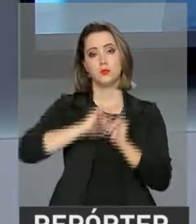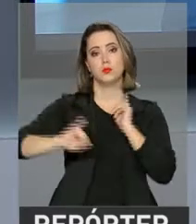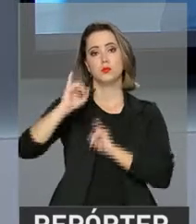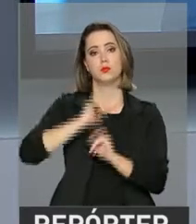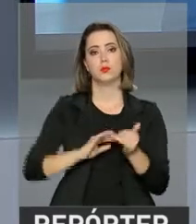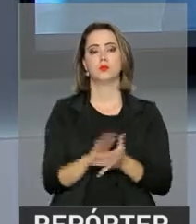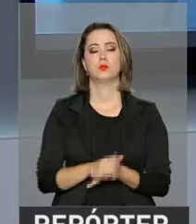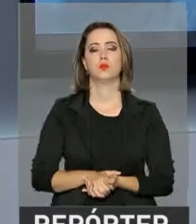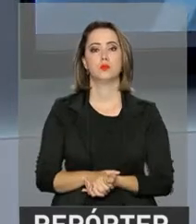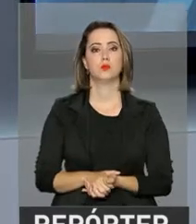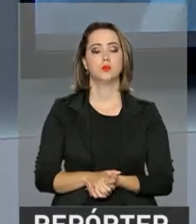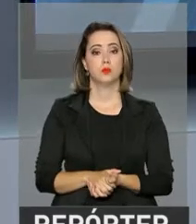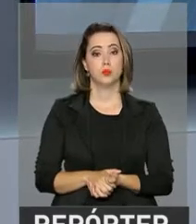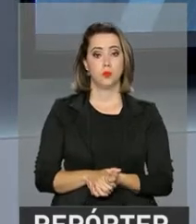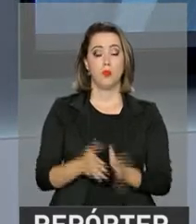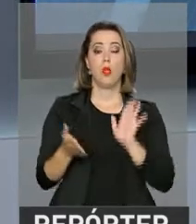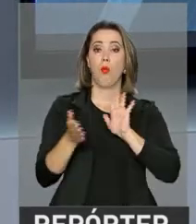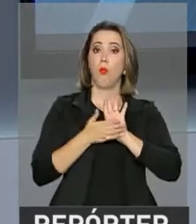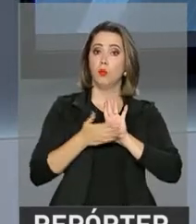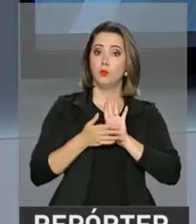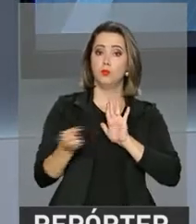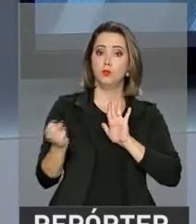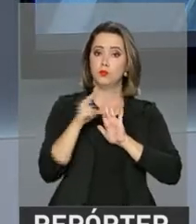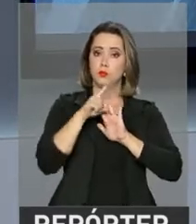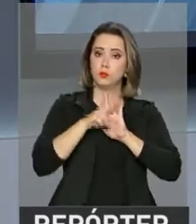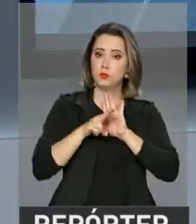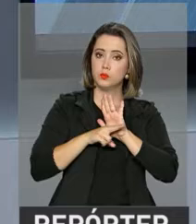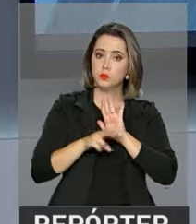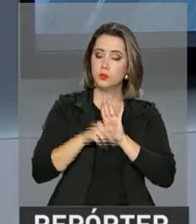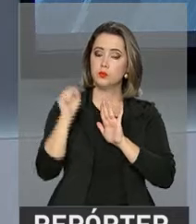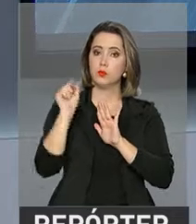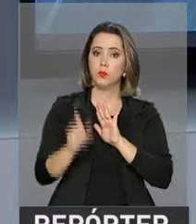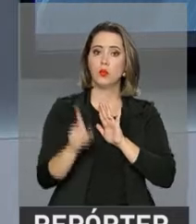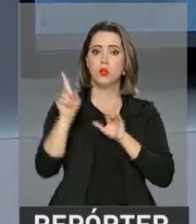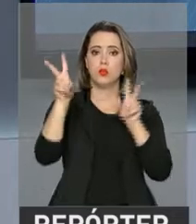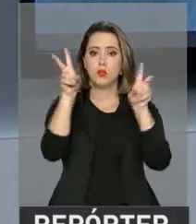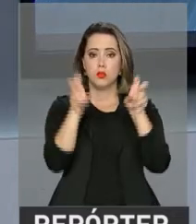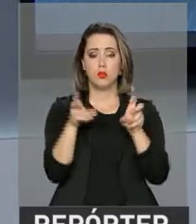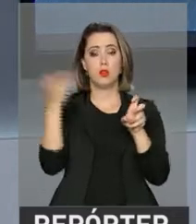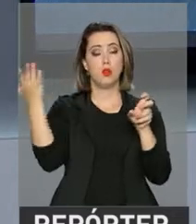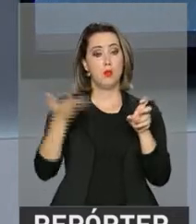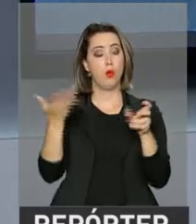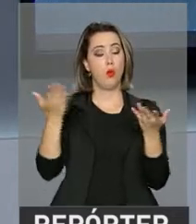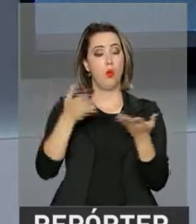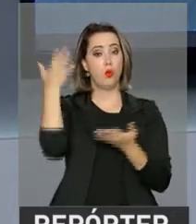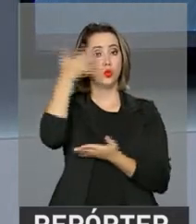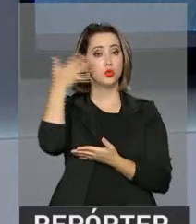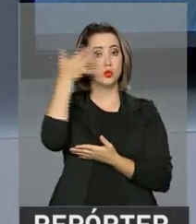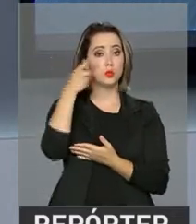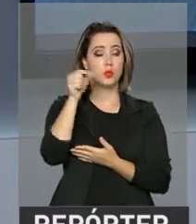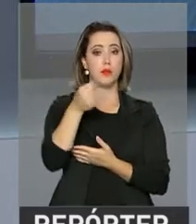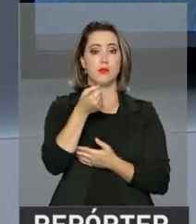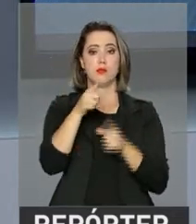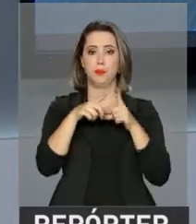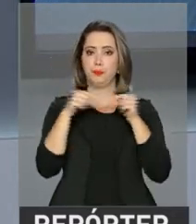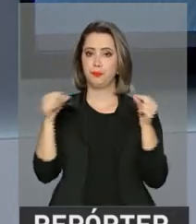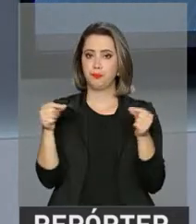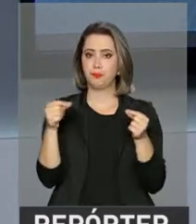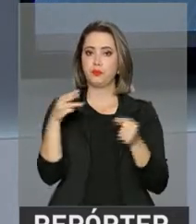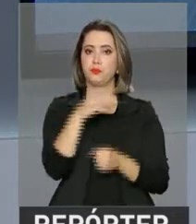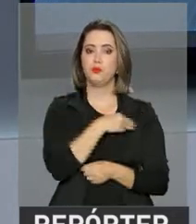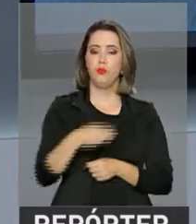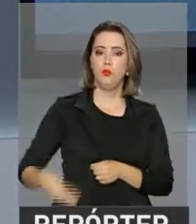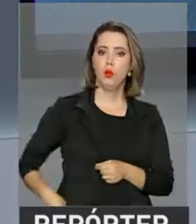pelas informações. A proposta de reforma da Previdência foi tema de seminário hoje aqui em Brasília. O ministro da Fazenda, Henrique